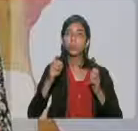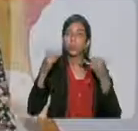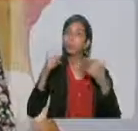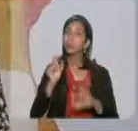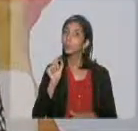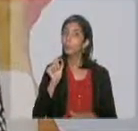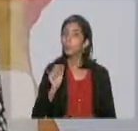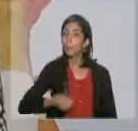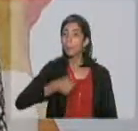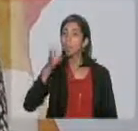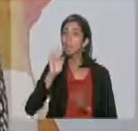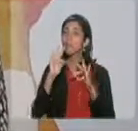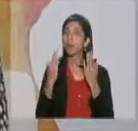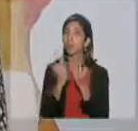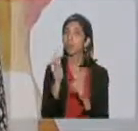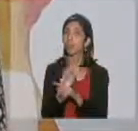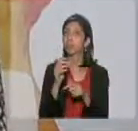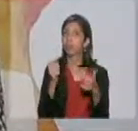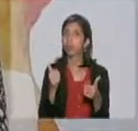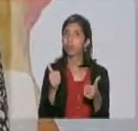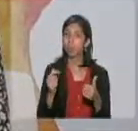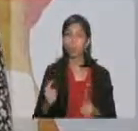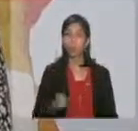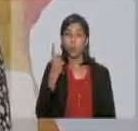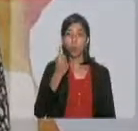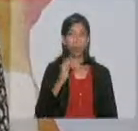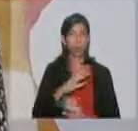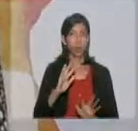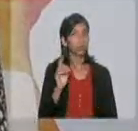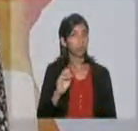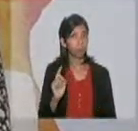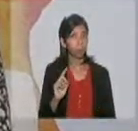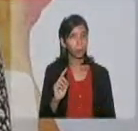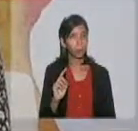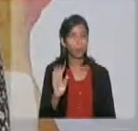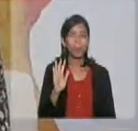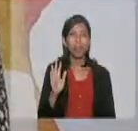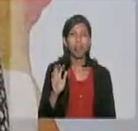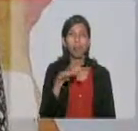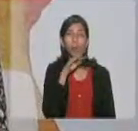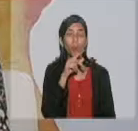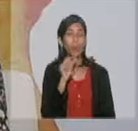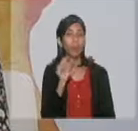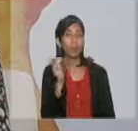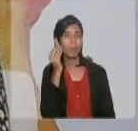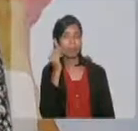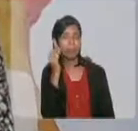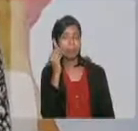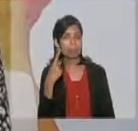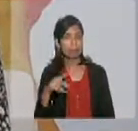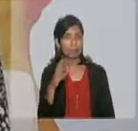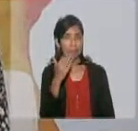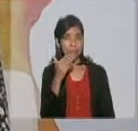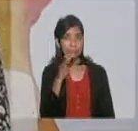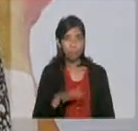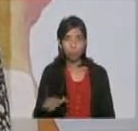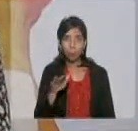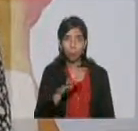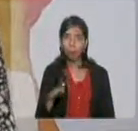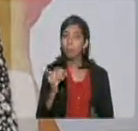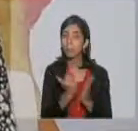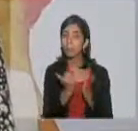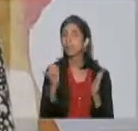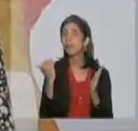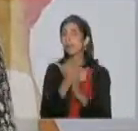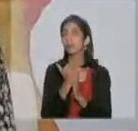funcione bem para aquela família. Então não é a única forma. O que não é legal é tentar usar meios de fazer a criança comer